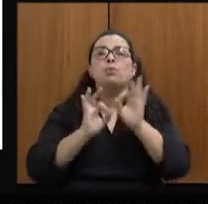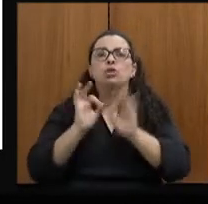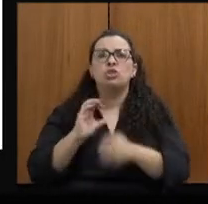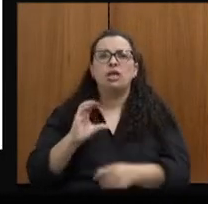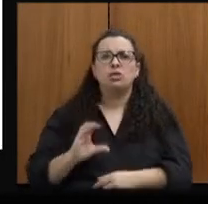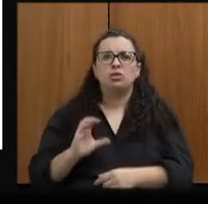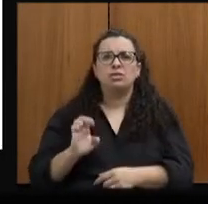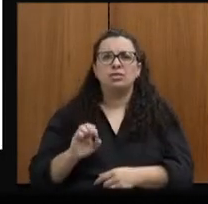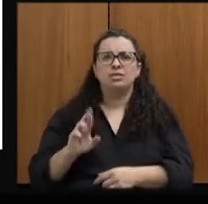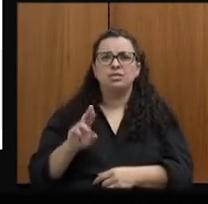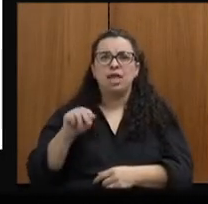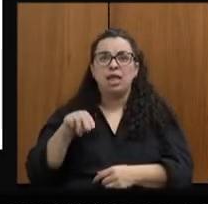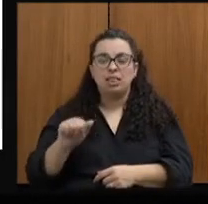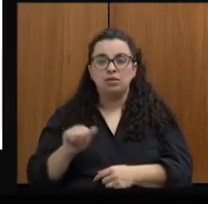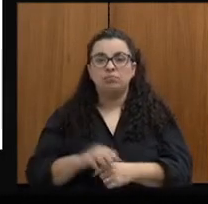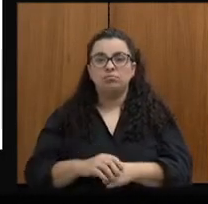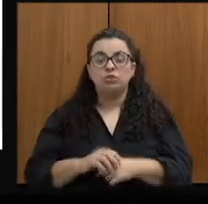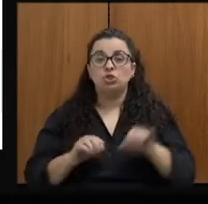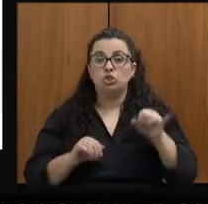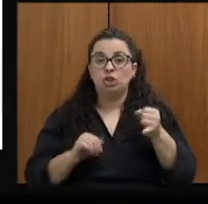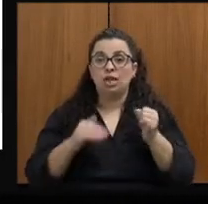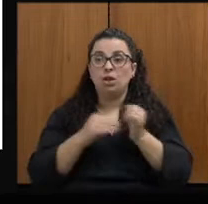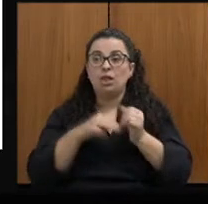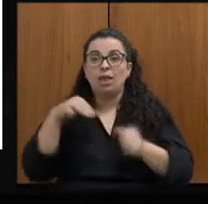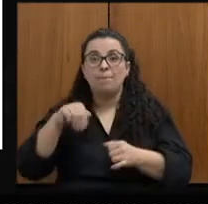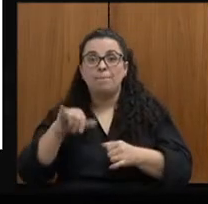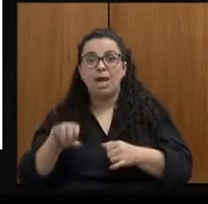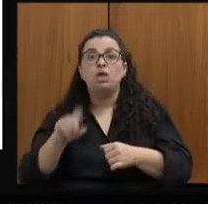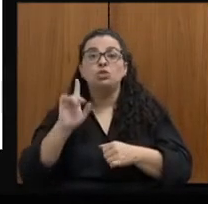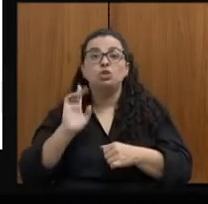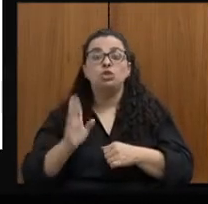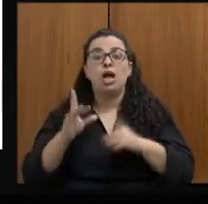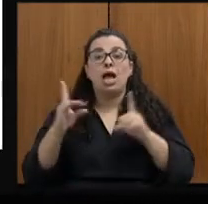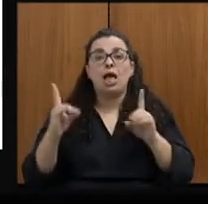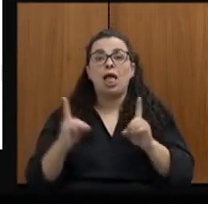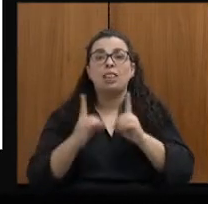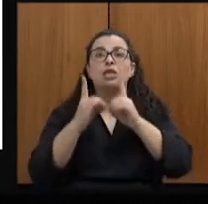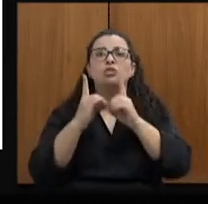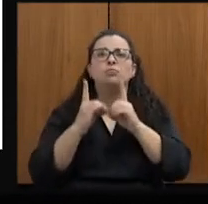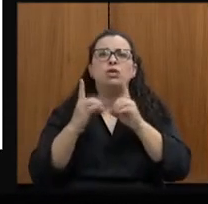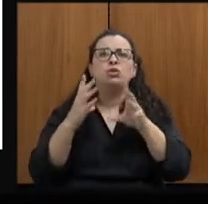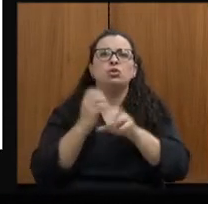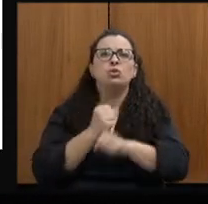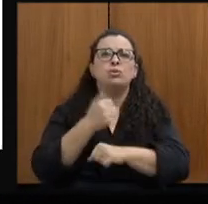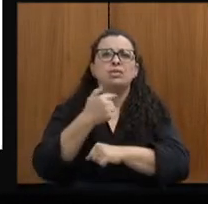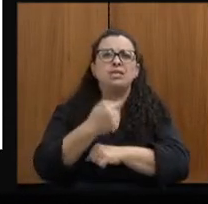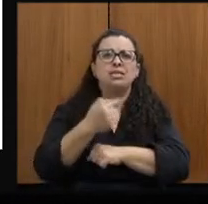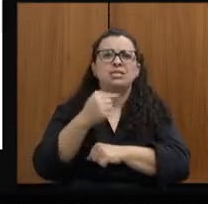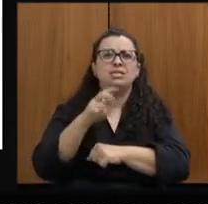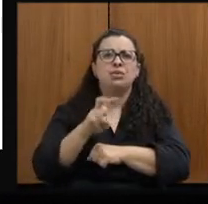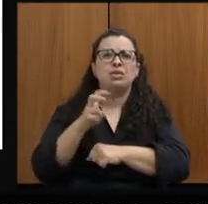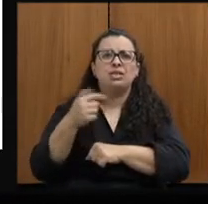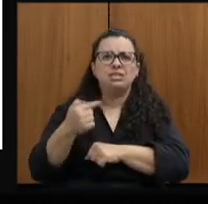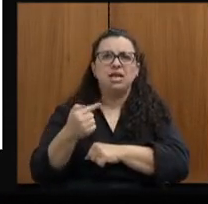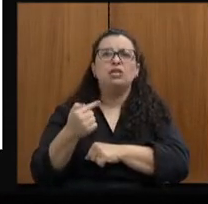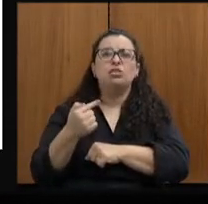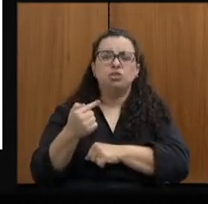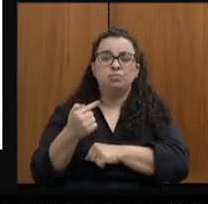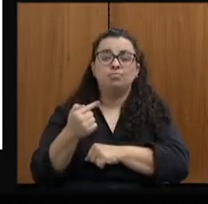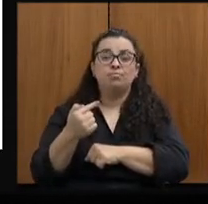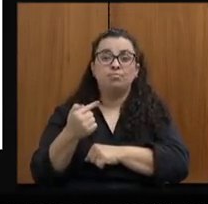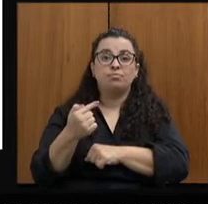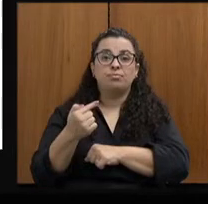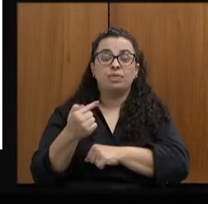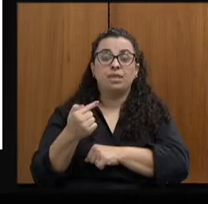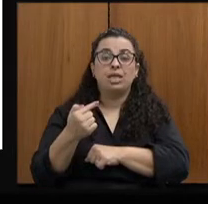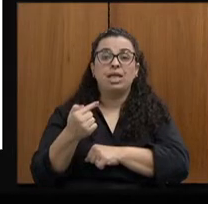janeiro a maio, ele fez 757 atendimentos para 133 mulheres, sendo que 90 mulheres